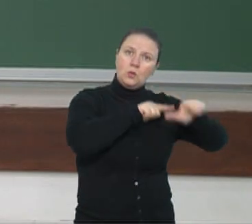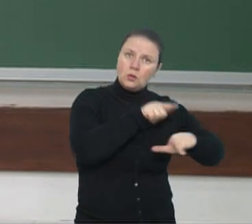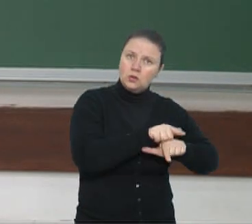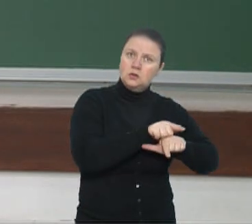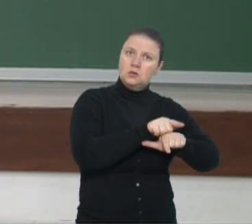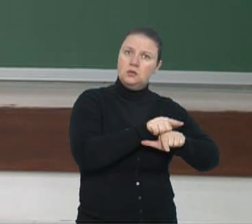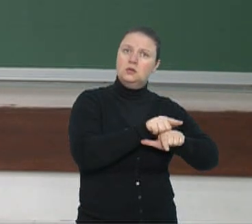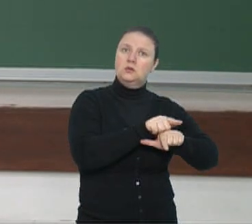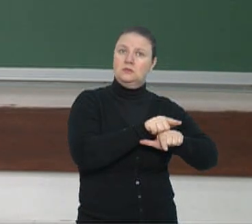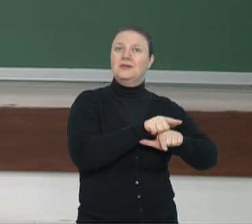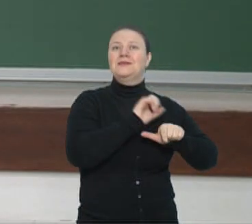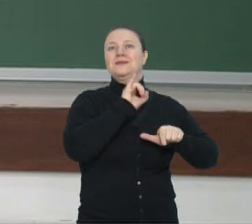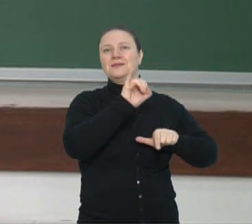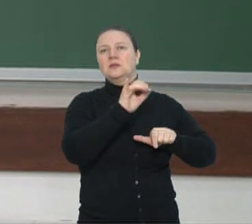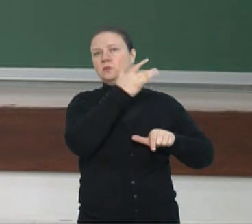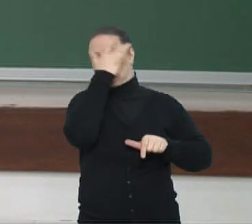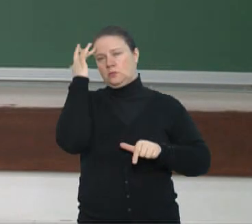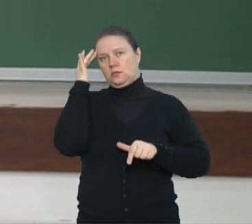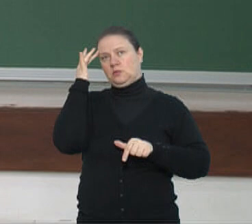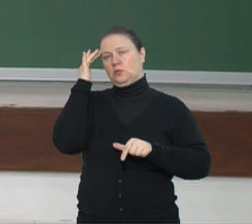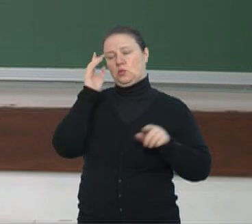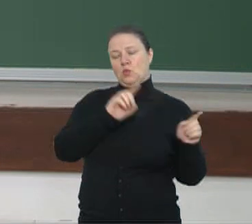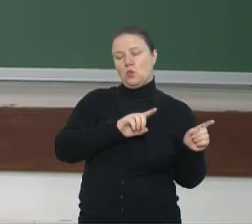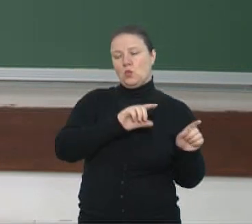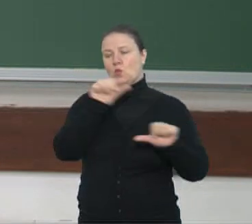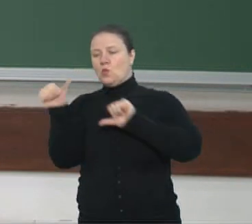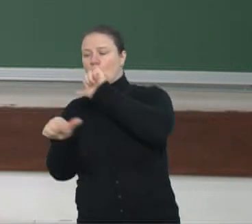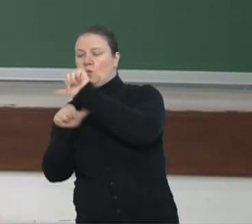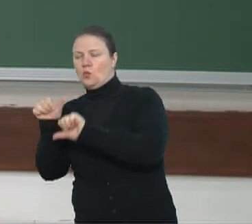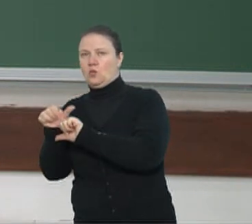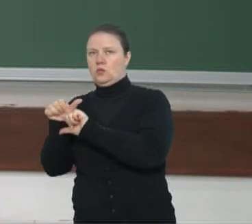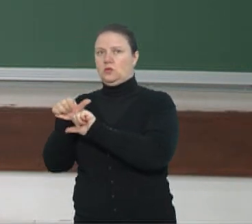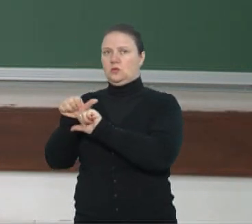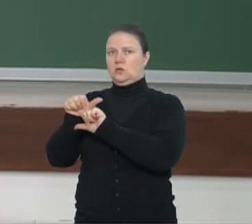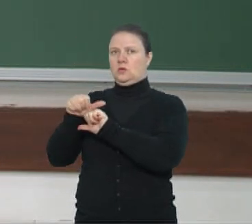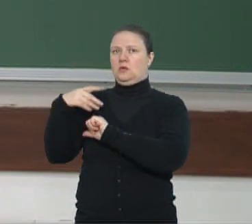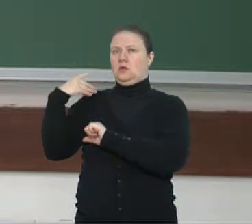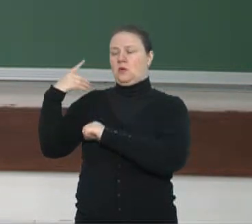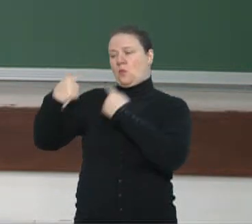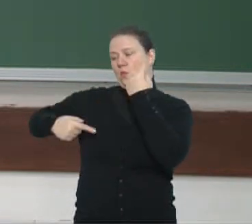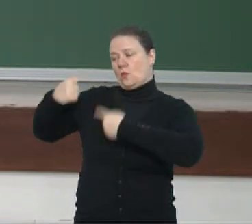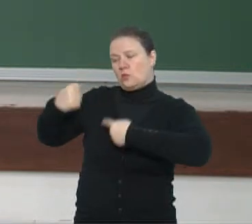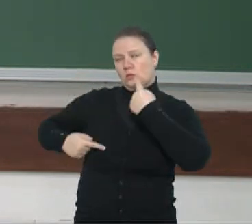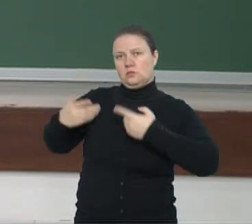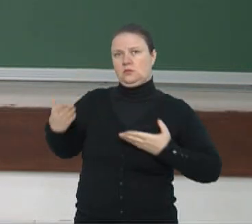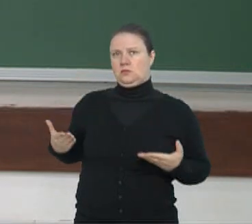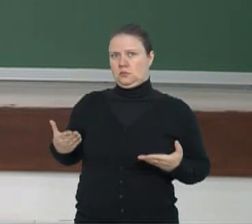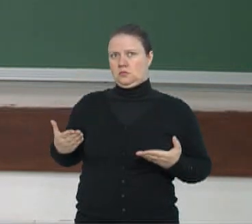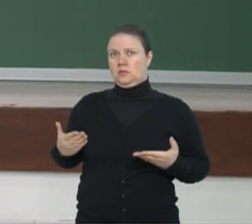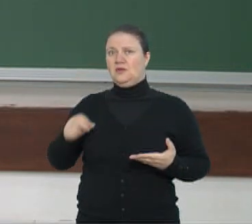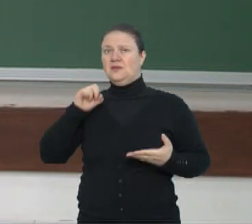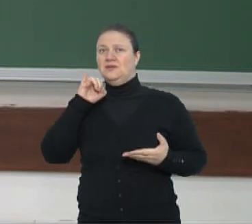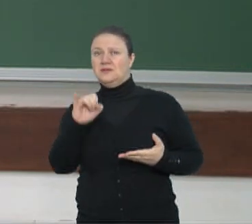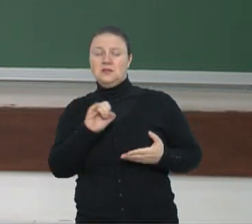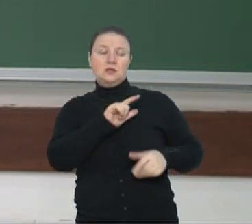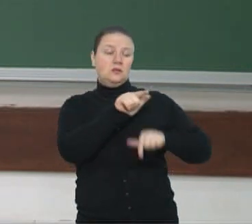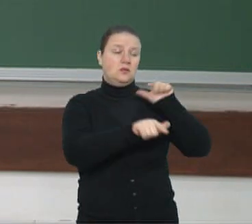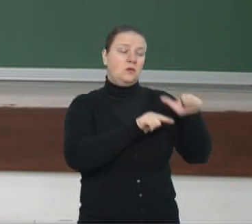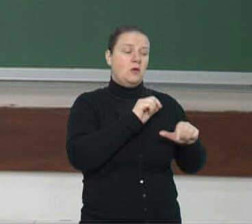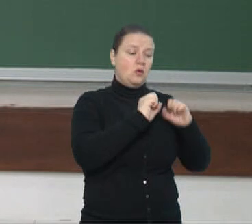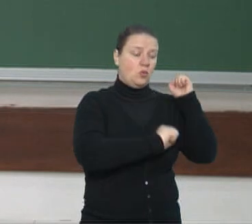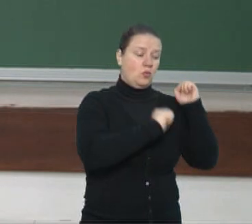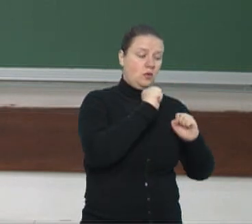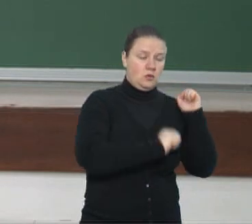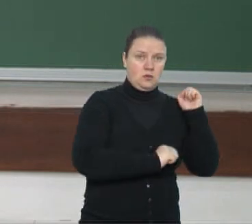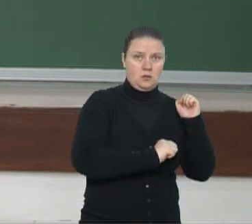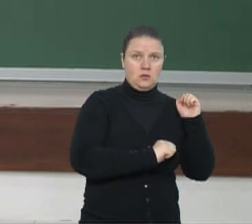trabalhar na fábrica. Os parlamentares não eram pagos até então. Depois disso que começa a ideia de que já que você não está trabalhando na fábrica, você deve receber